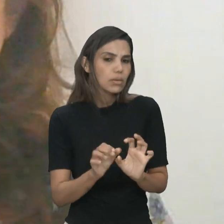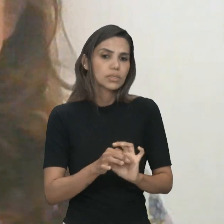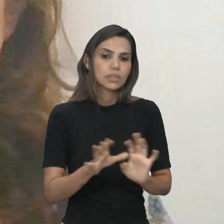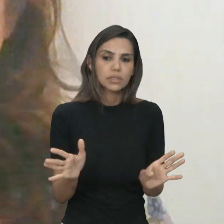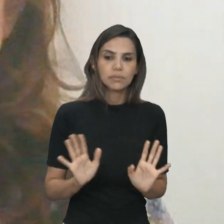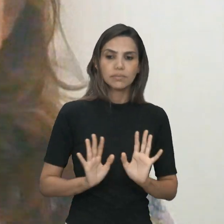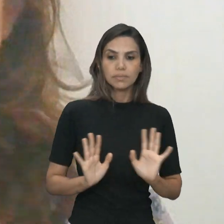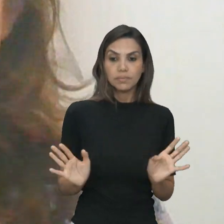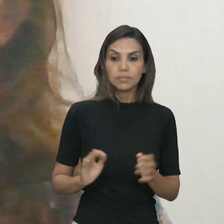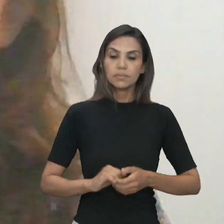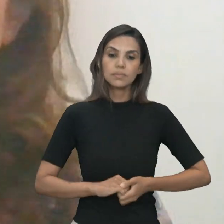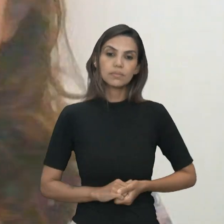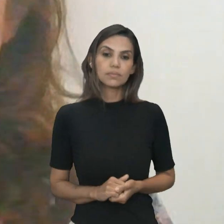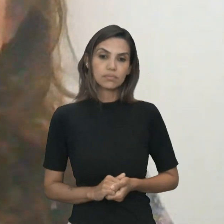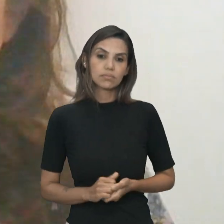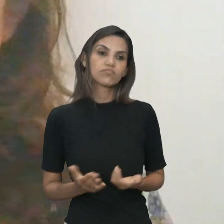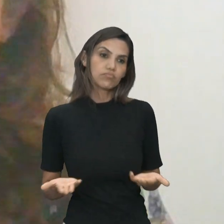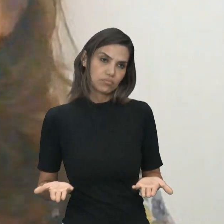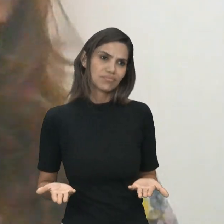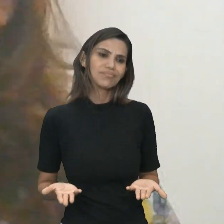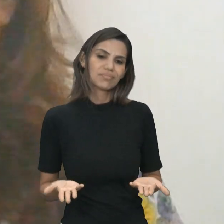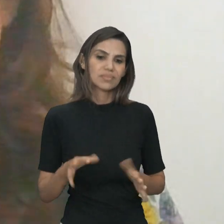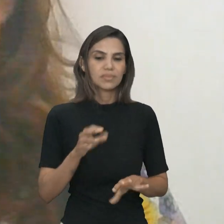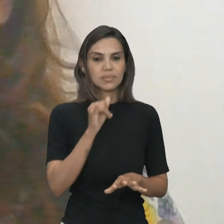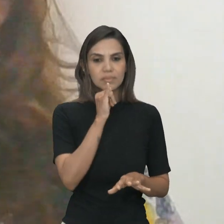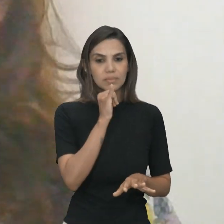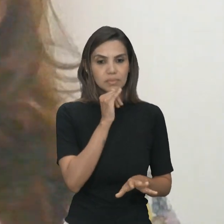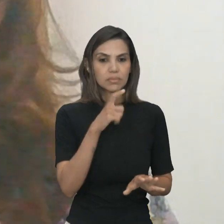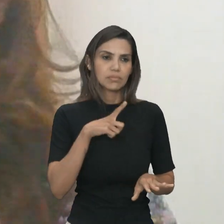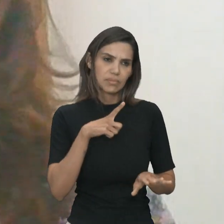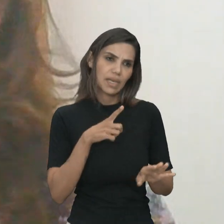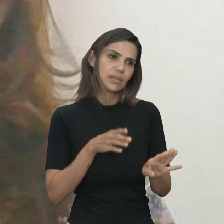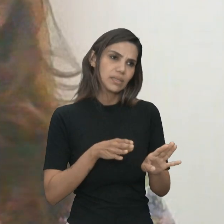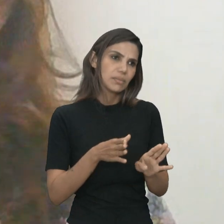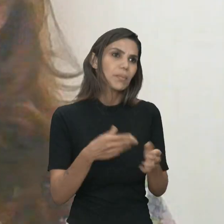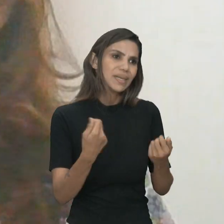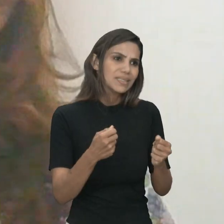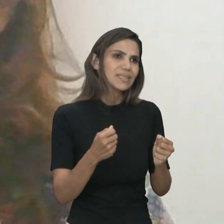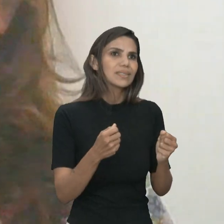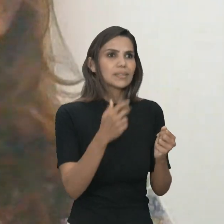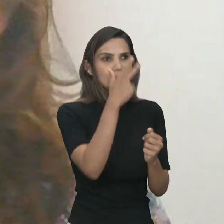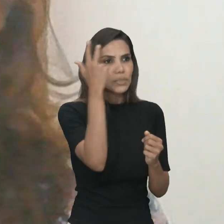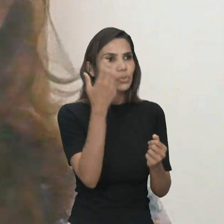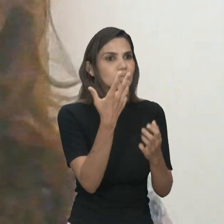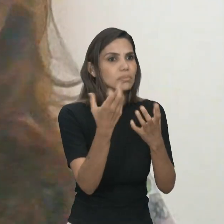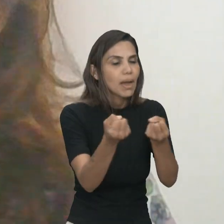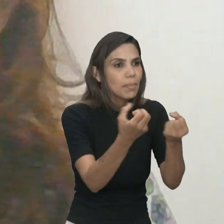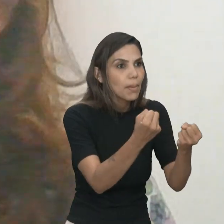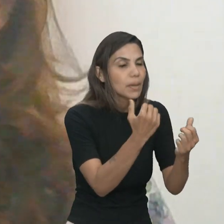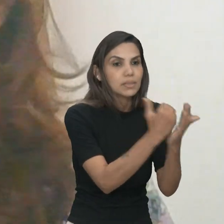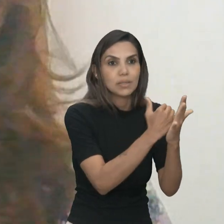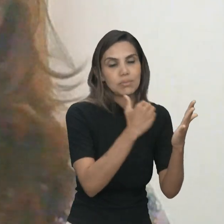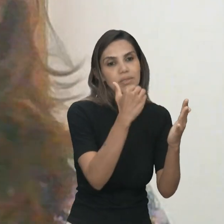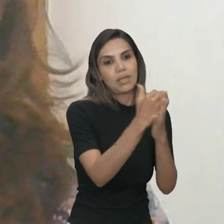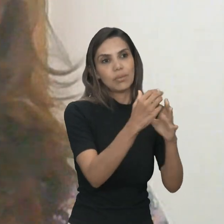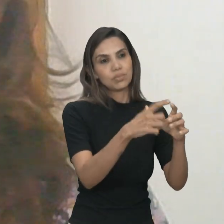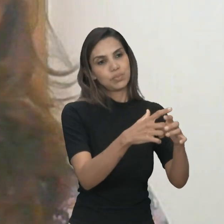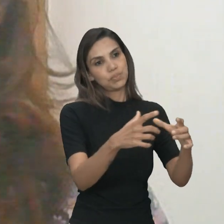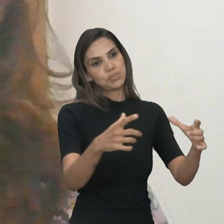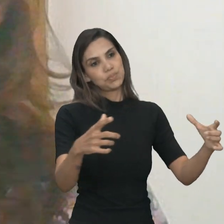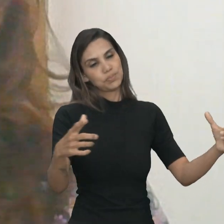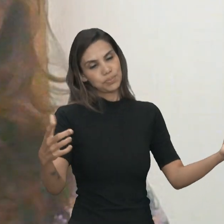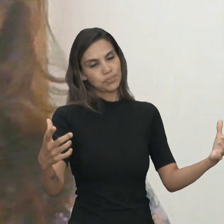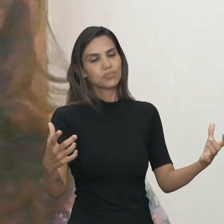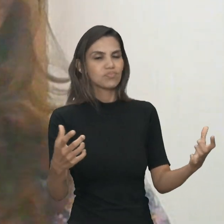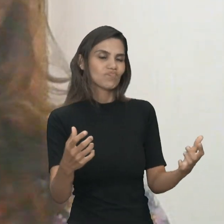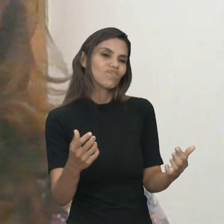não, a gente acredita que a gente pode aumentar essa adesão, né, nesse ano, para que a gente tenha mais servidores passando pelo exame